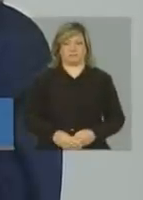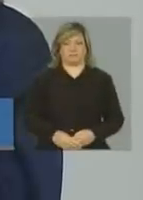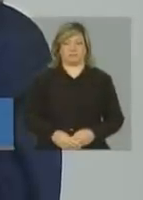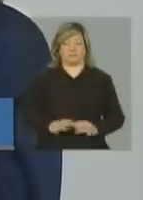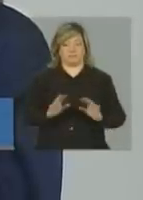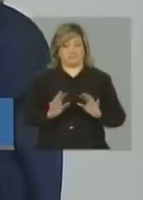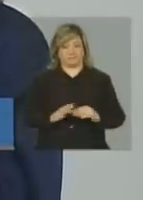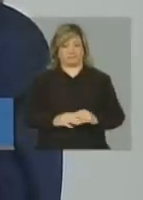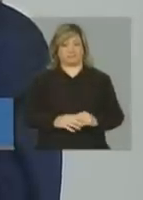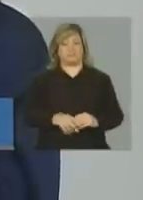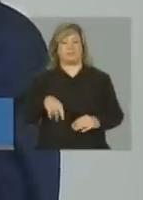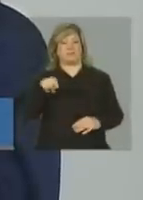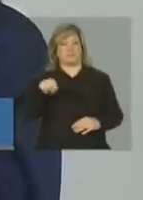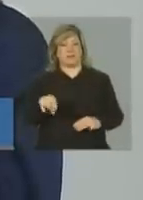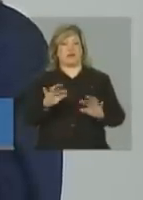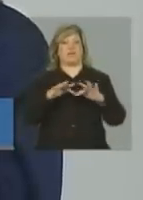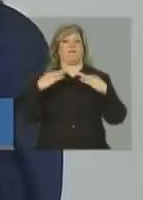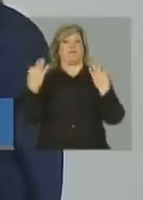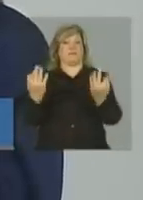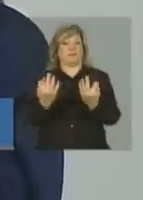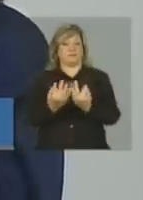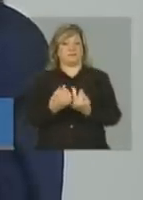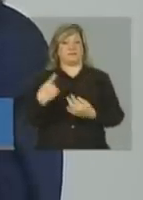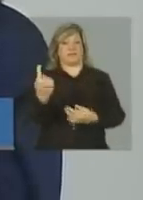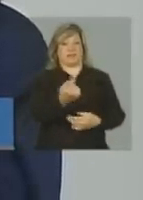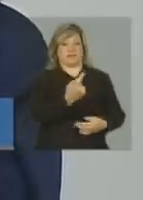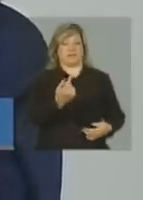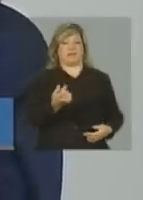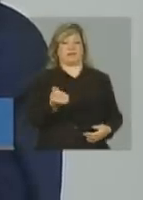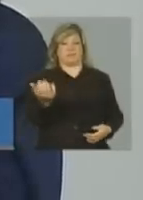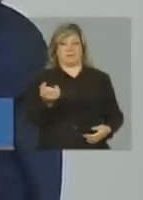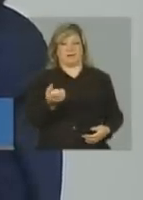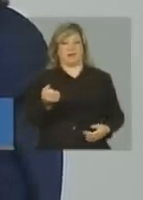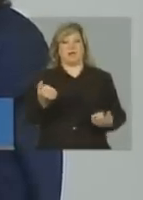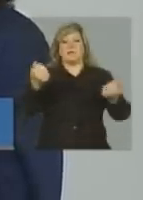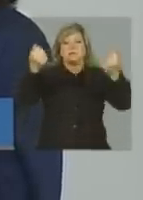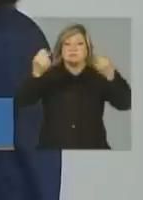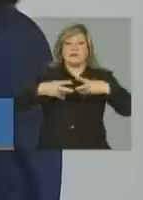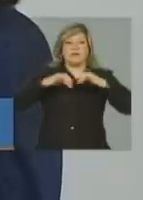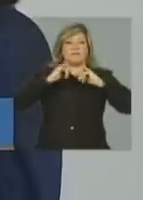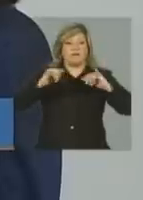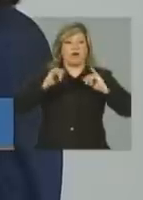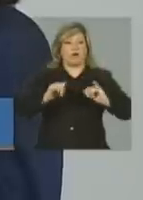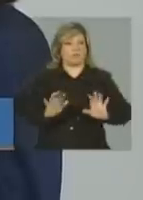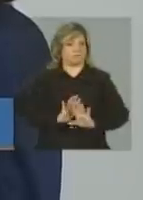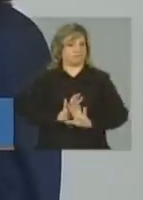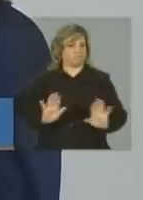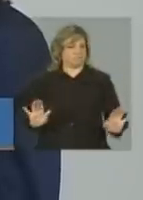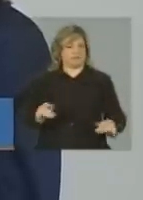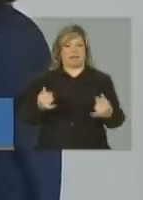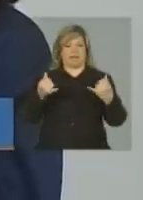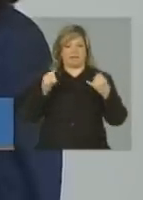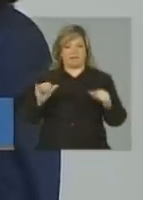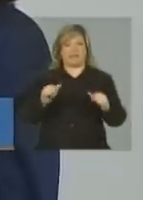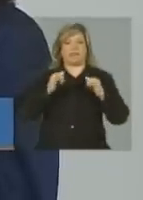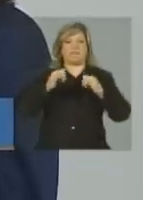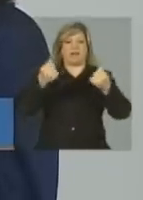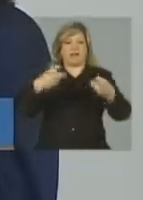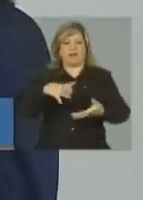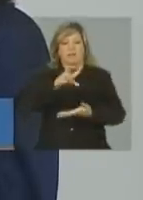nesses casos em que a família beneficiária ela se recusa a prestar informações ou omite